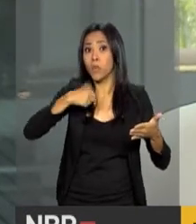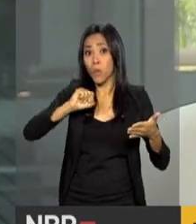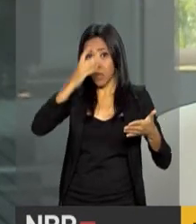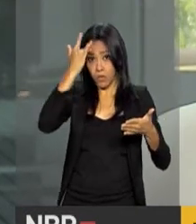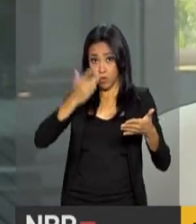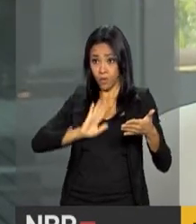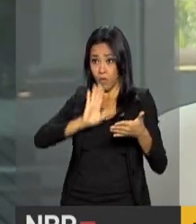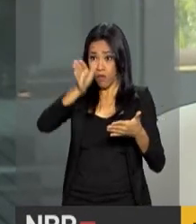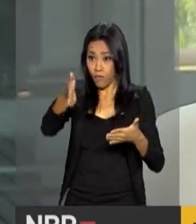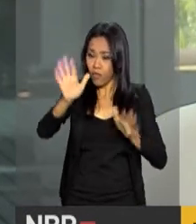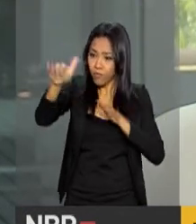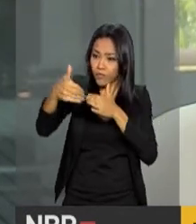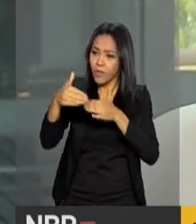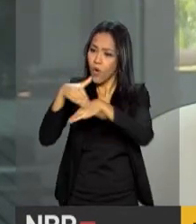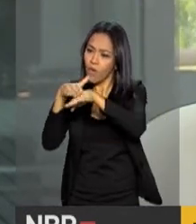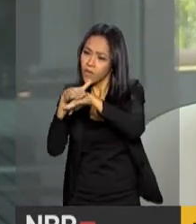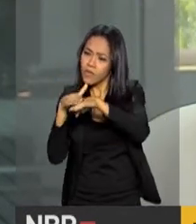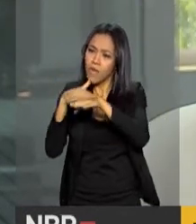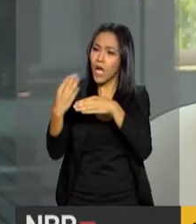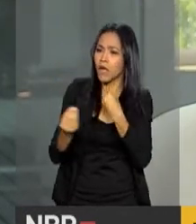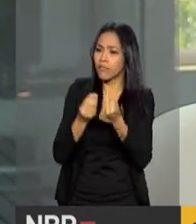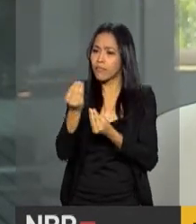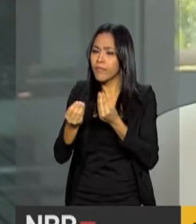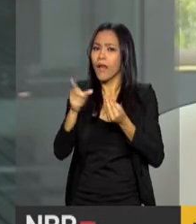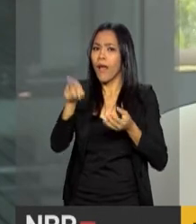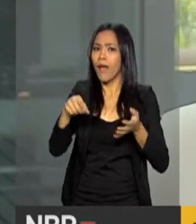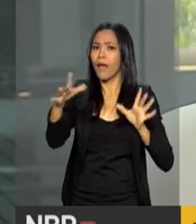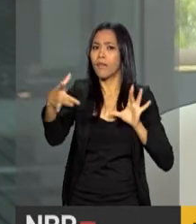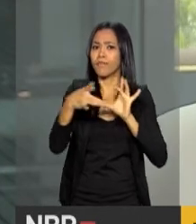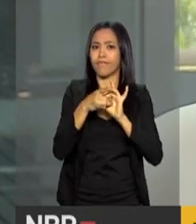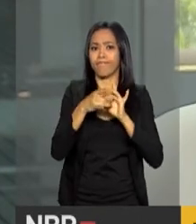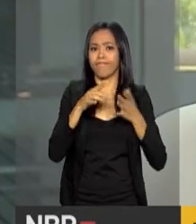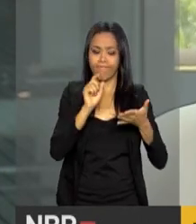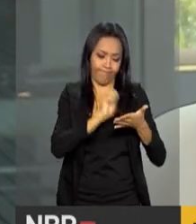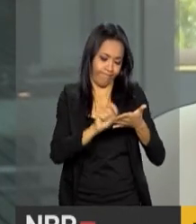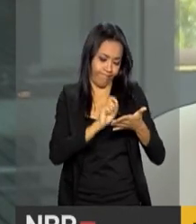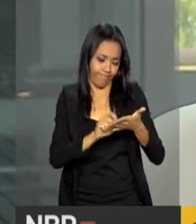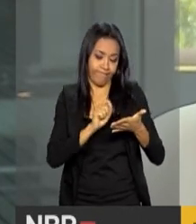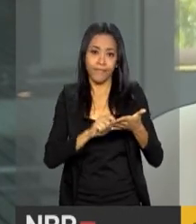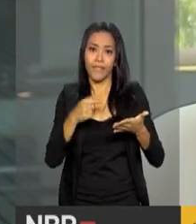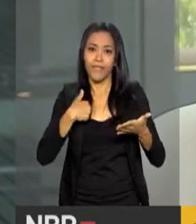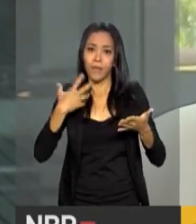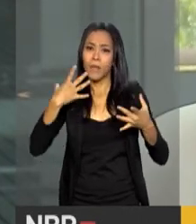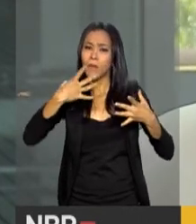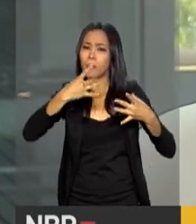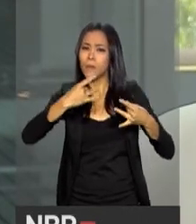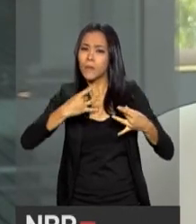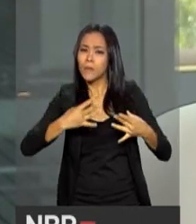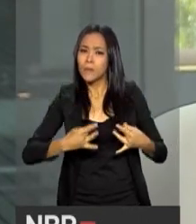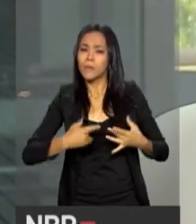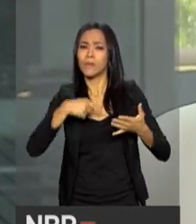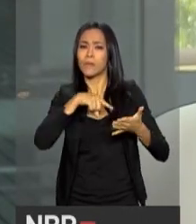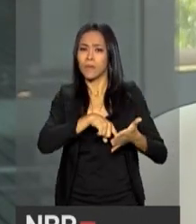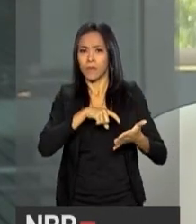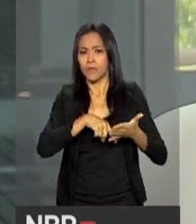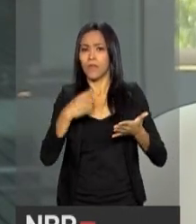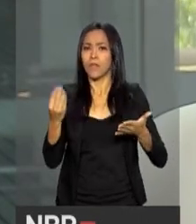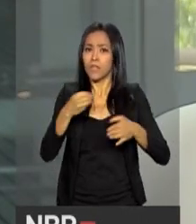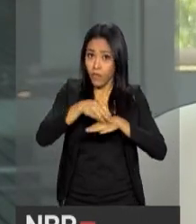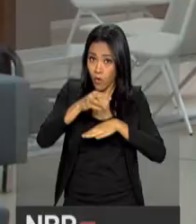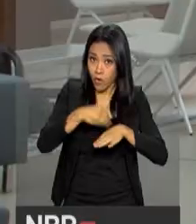fala com o produtor são os sistemas interligados você terá uma qualidade e uma agilidade nessa